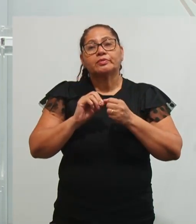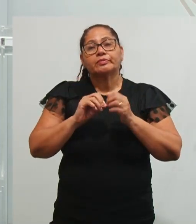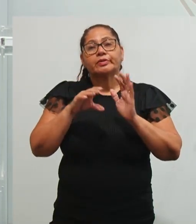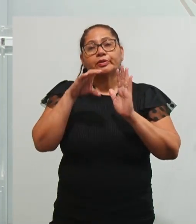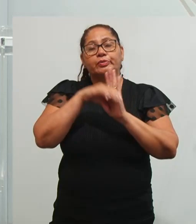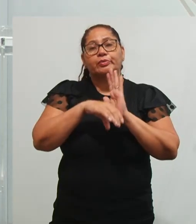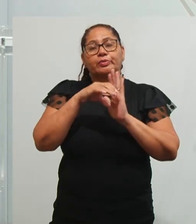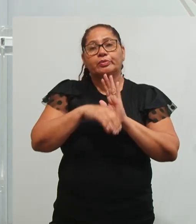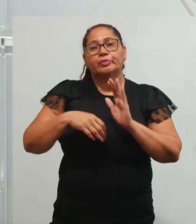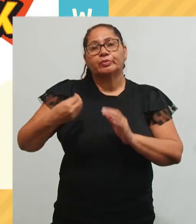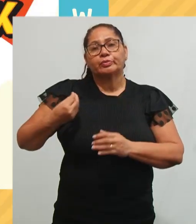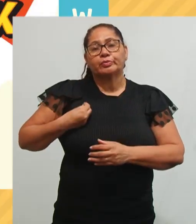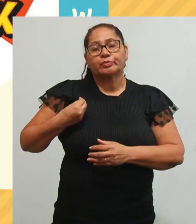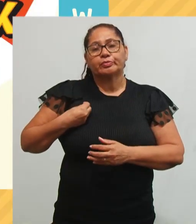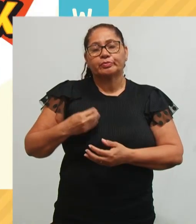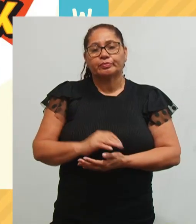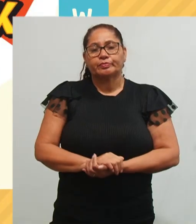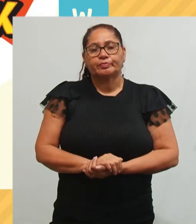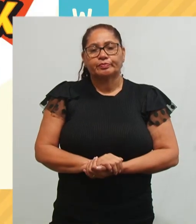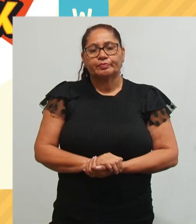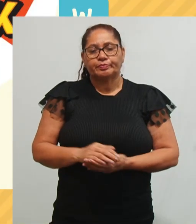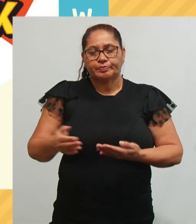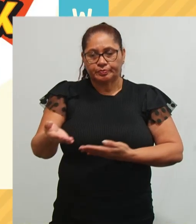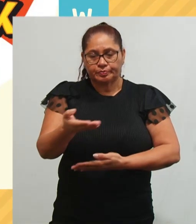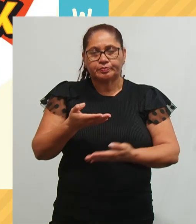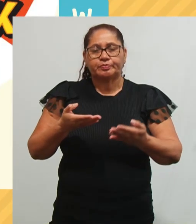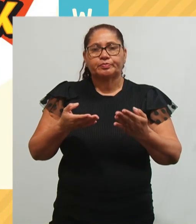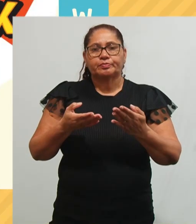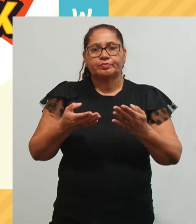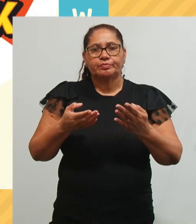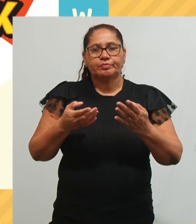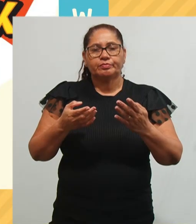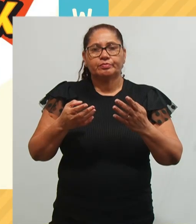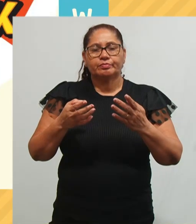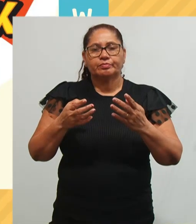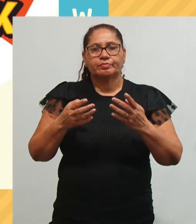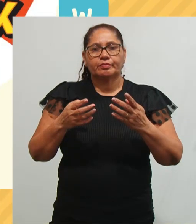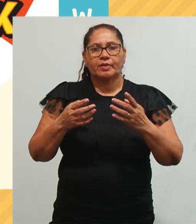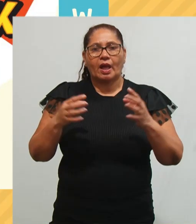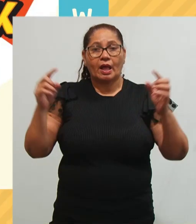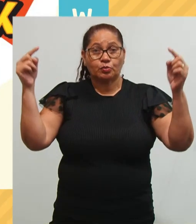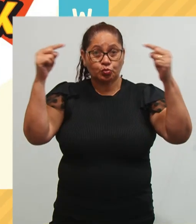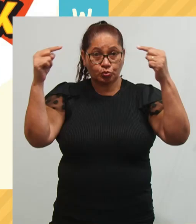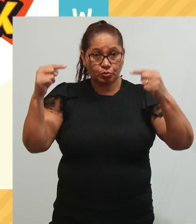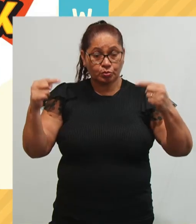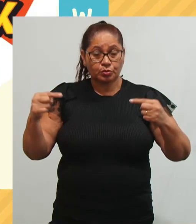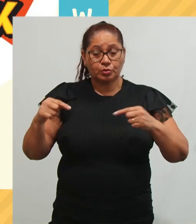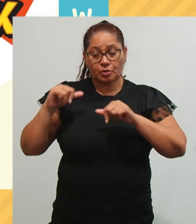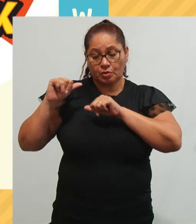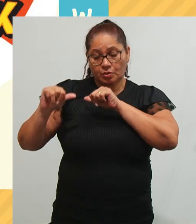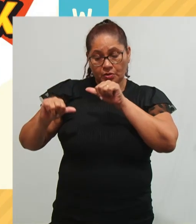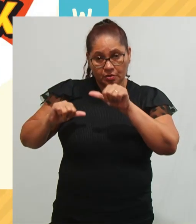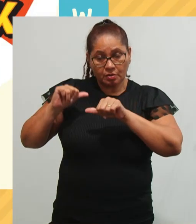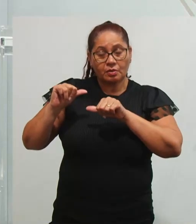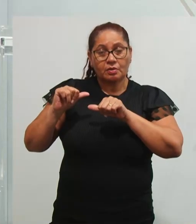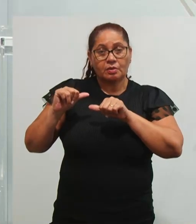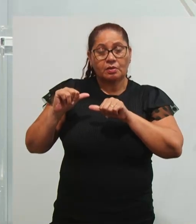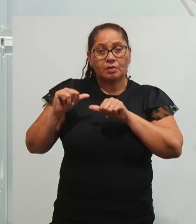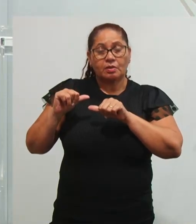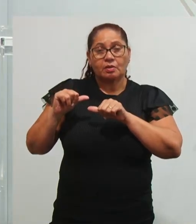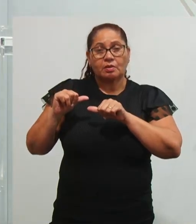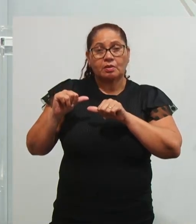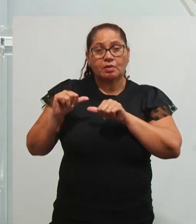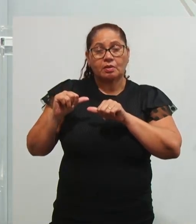nota. Tá? Relacione com os critérios de premiação, quer dizer, de avaliação, né? A gente tem